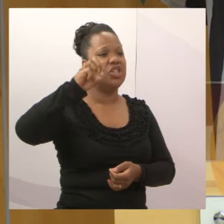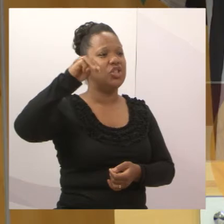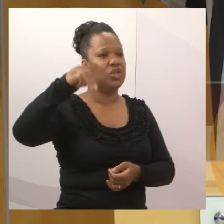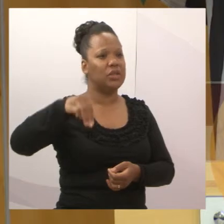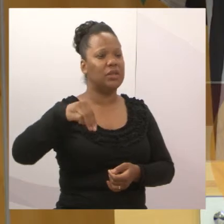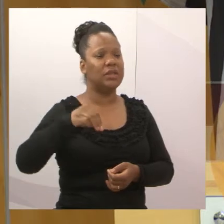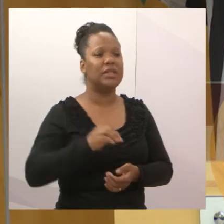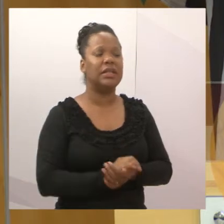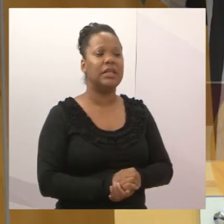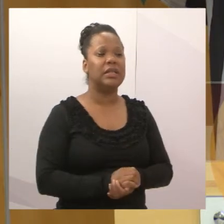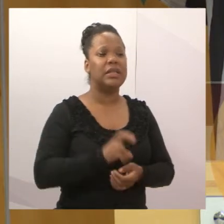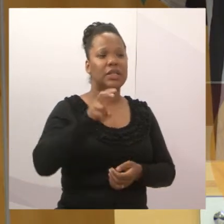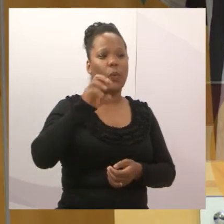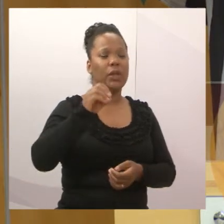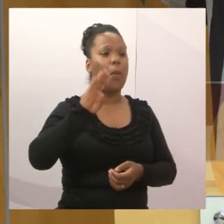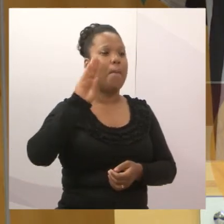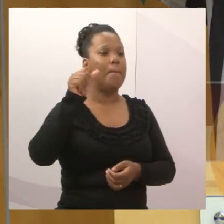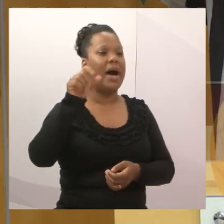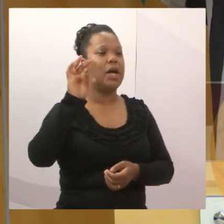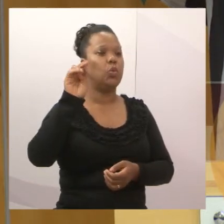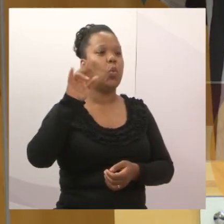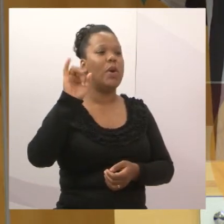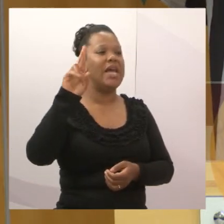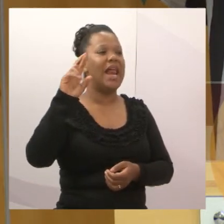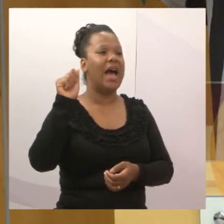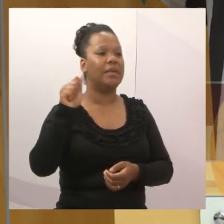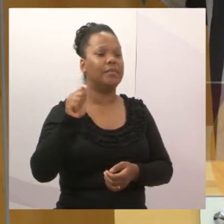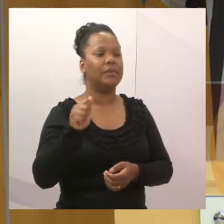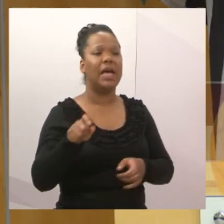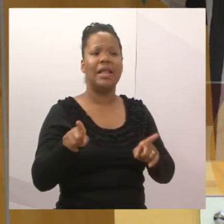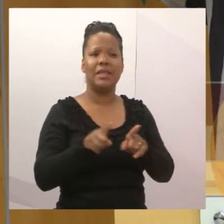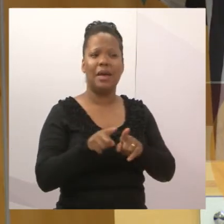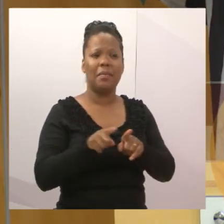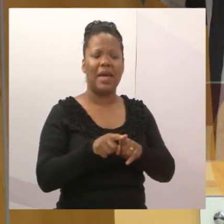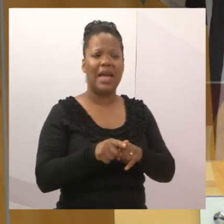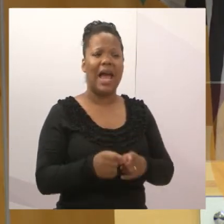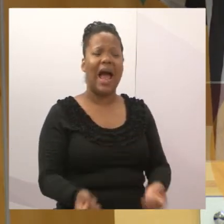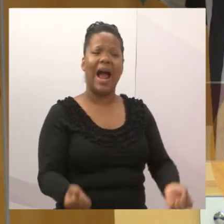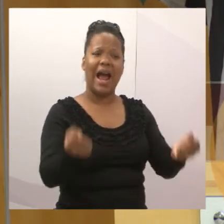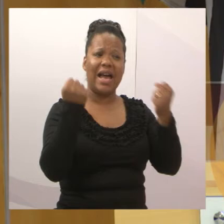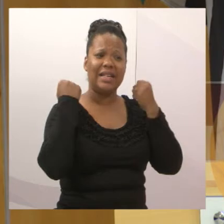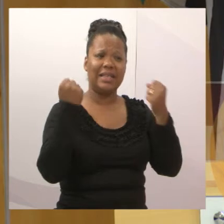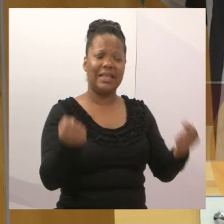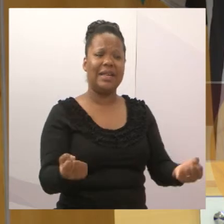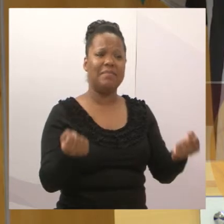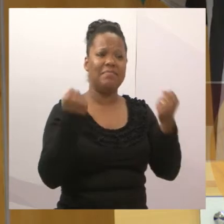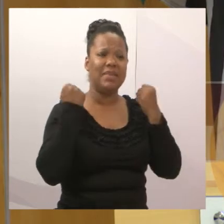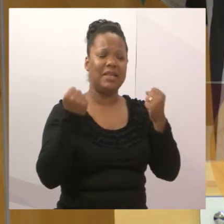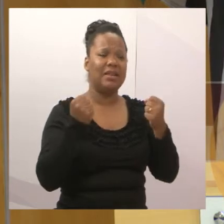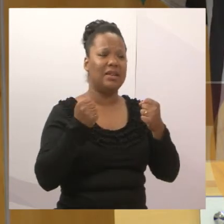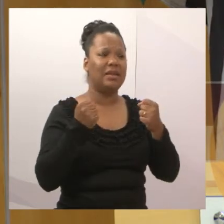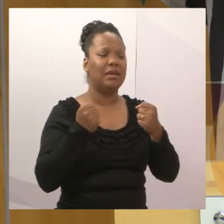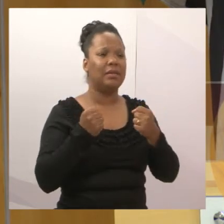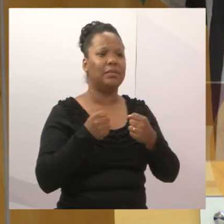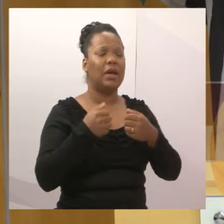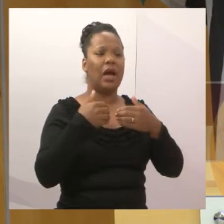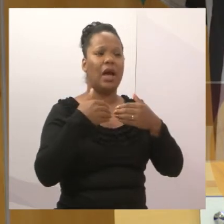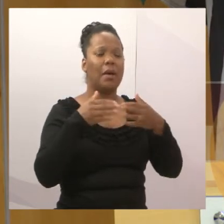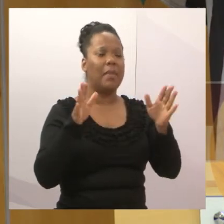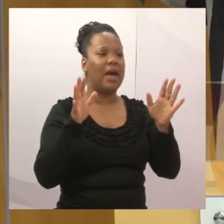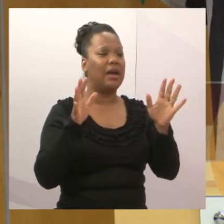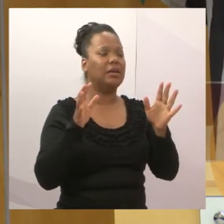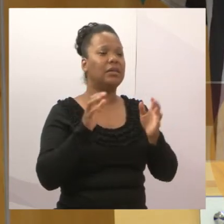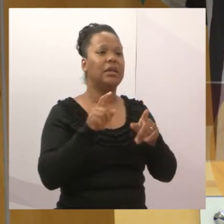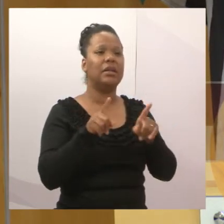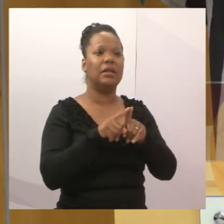para o Batuíra, e além de outras academias ao ar livre, reformas de campos aí na nossa cidade. Mas